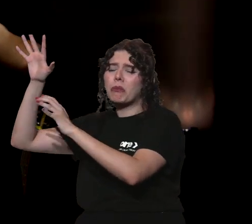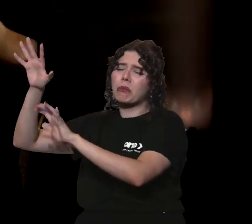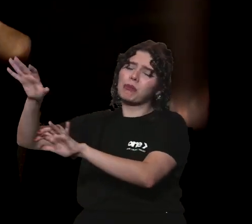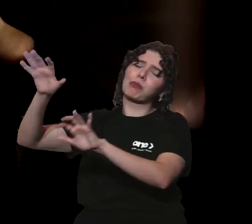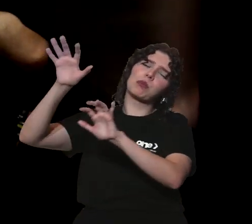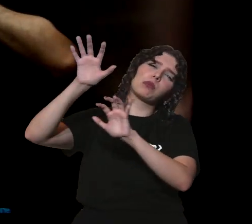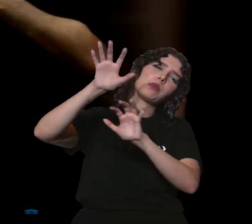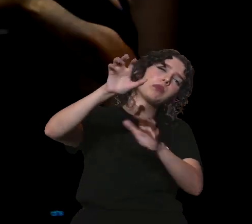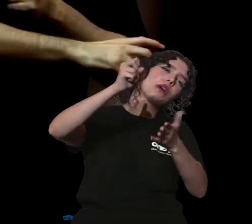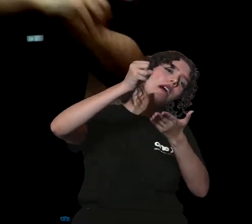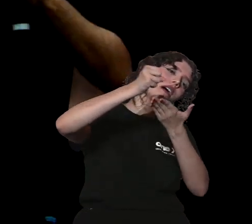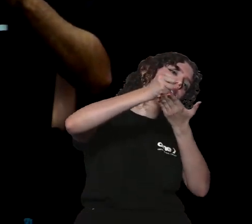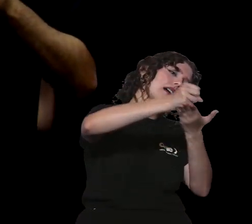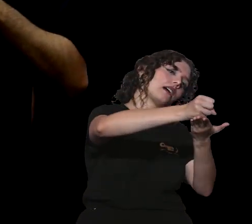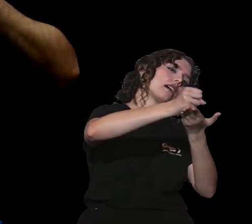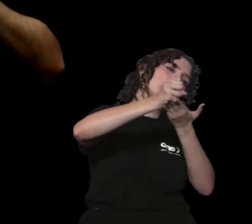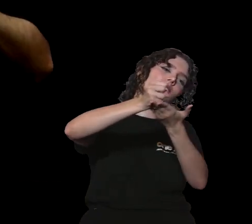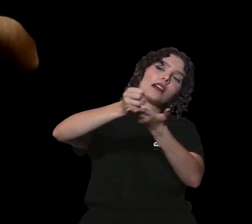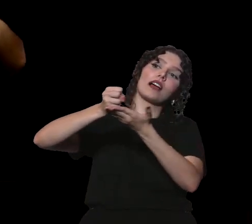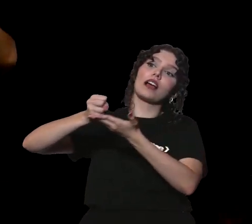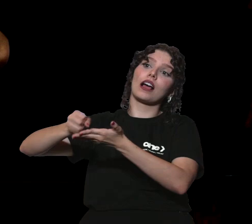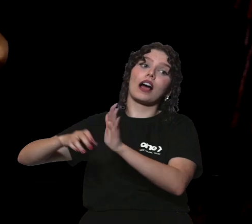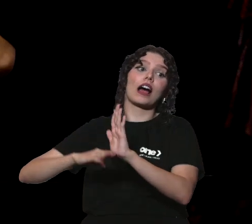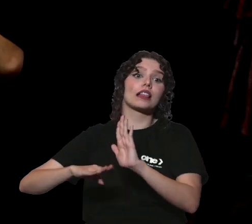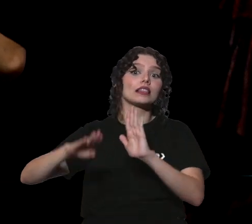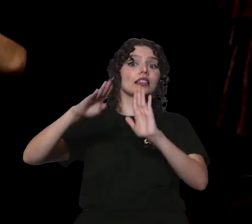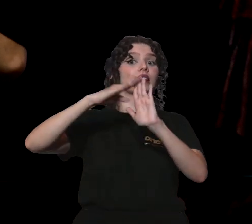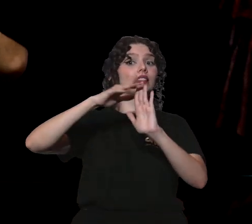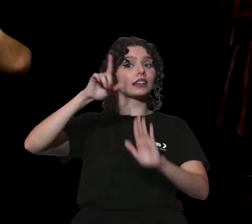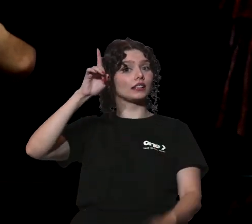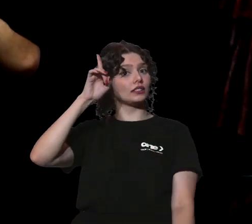já havia ajudado ele, além daquele dia.